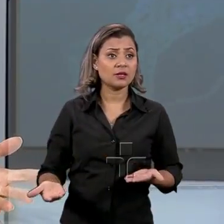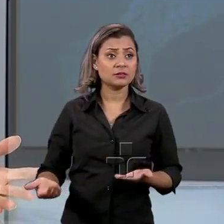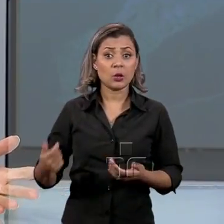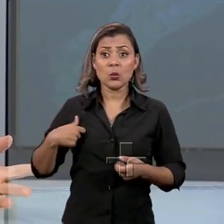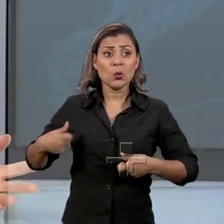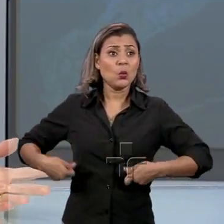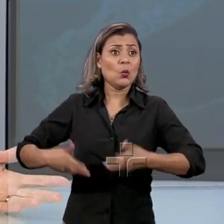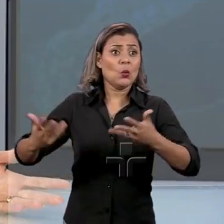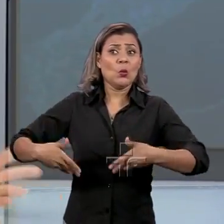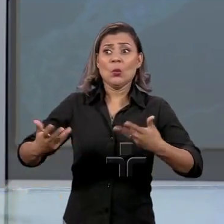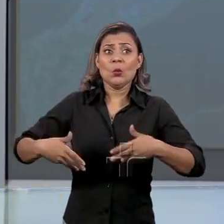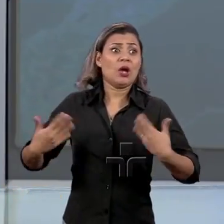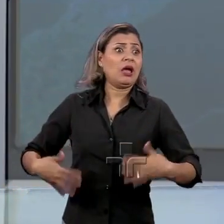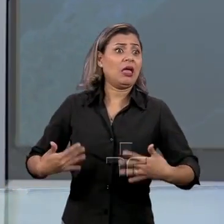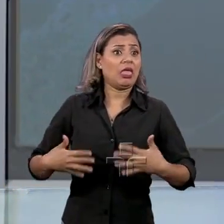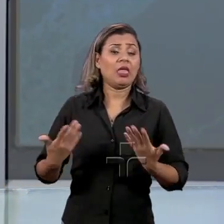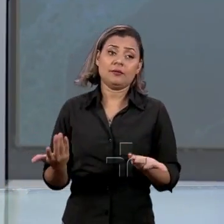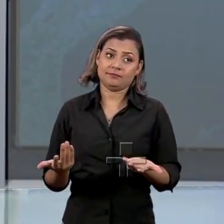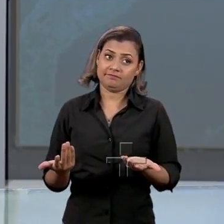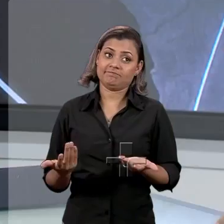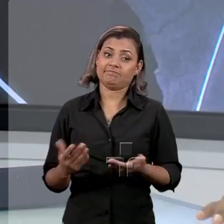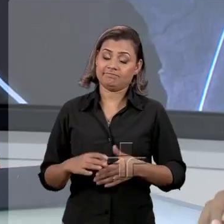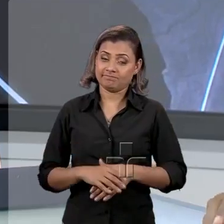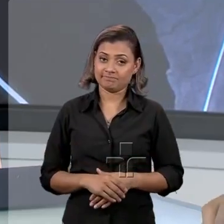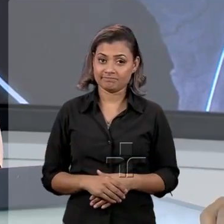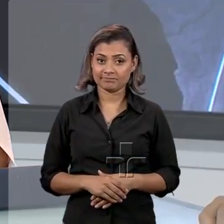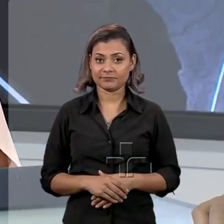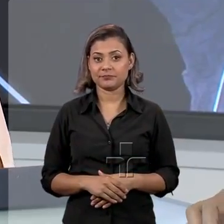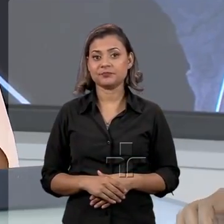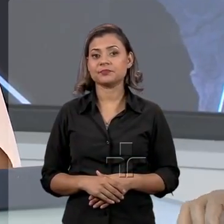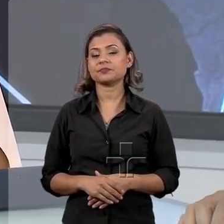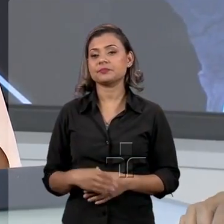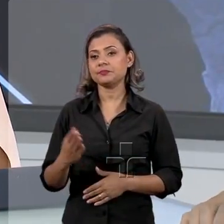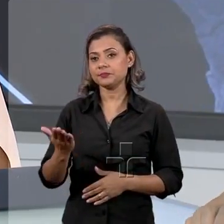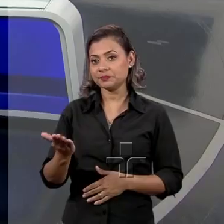para o orçamento da União acontecendo. Zé Vicente.